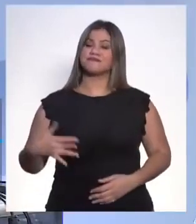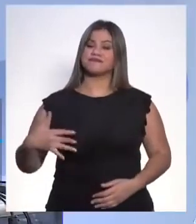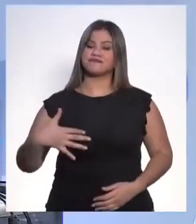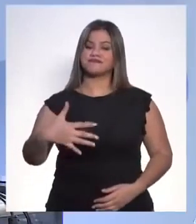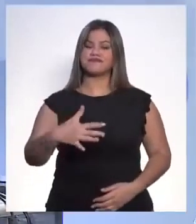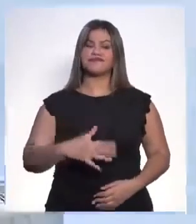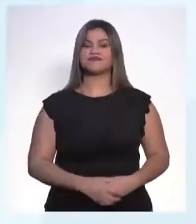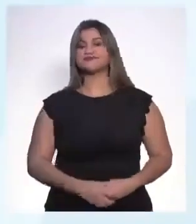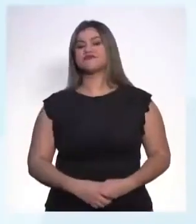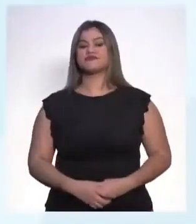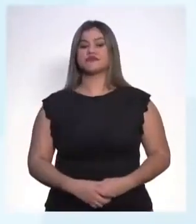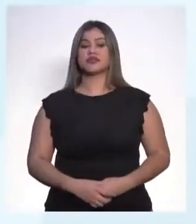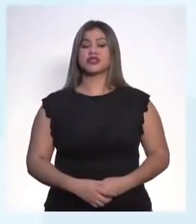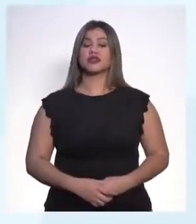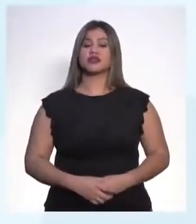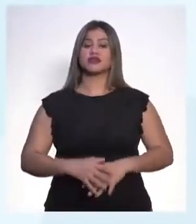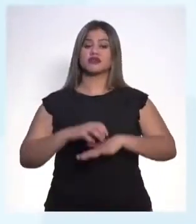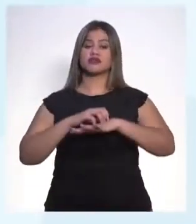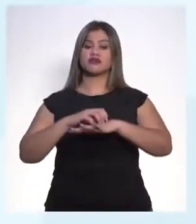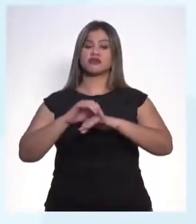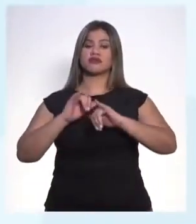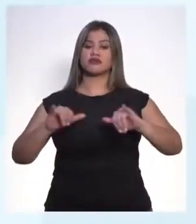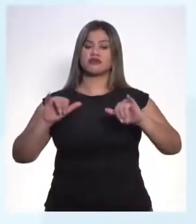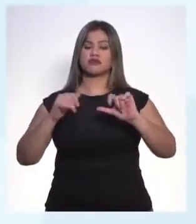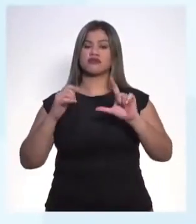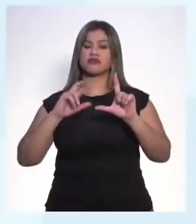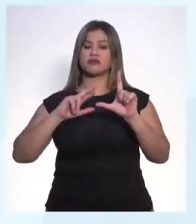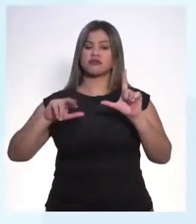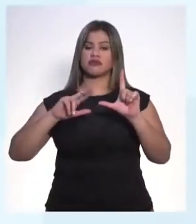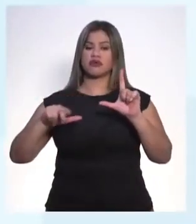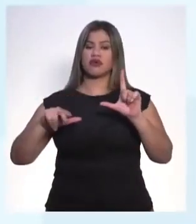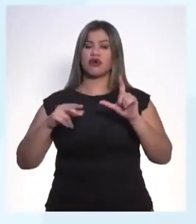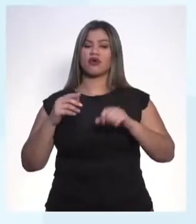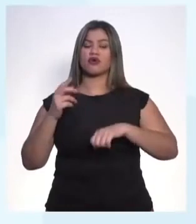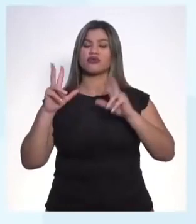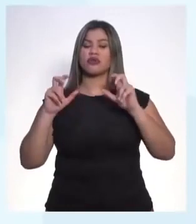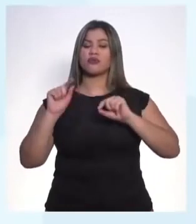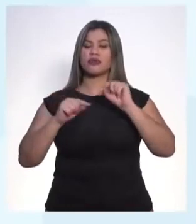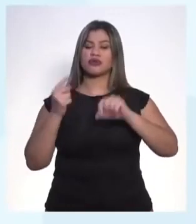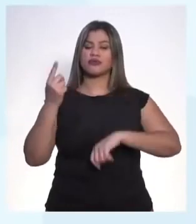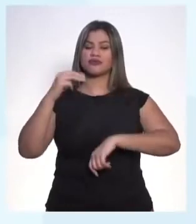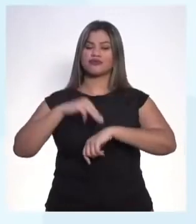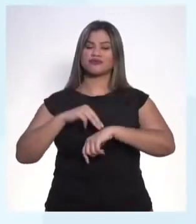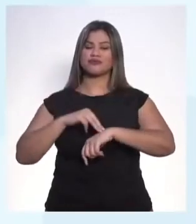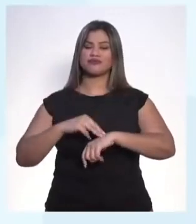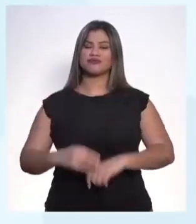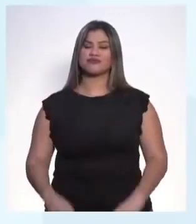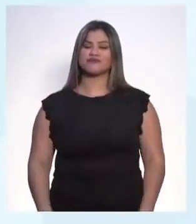Em qual mídia esse texto foi publicado e qual é o assunto? Eu vou diminuir o tempo aqui, tá? Um minutinho.